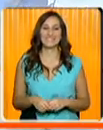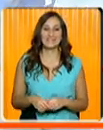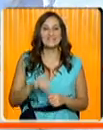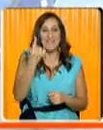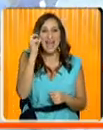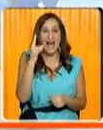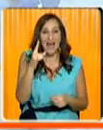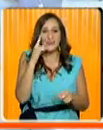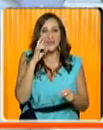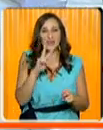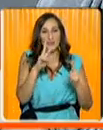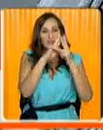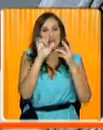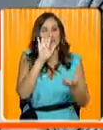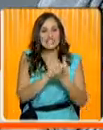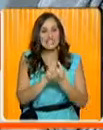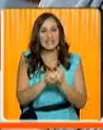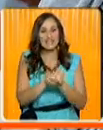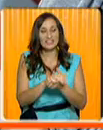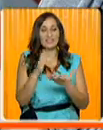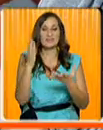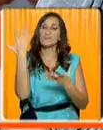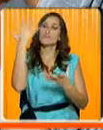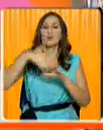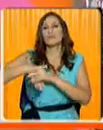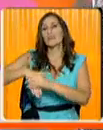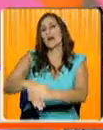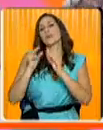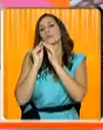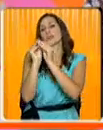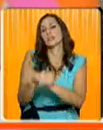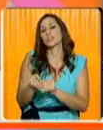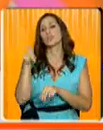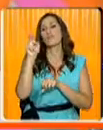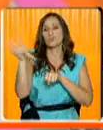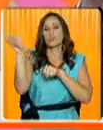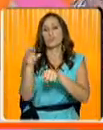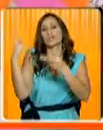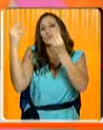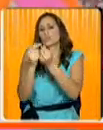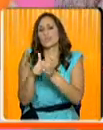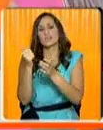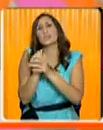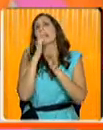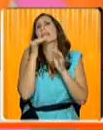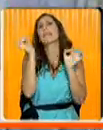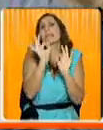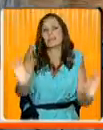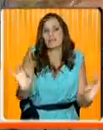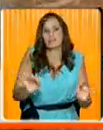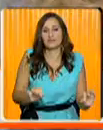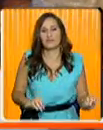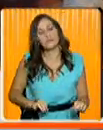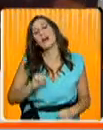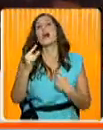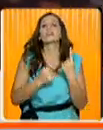É raro encontrar os tais casais, Marta, aos que andam de mão dada, aos que dão beijinhos, vão ao supermercado juntos, aquilo é tudo o paraíso. Sim,